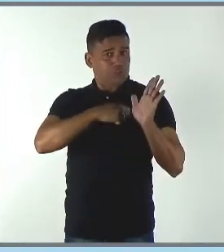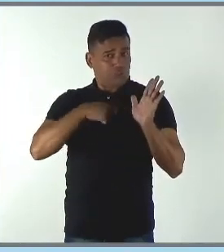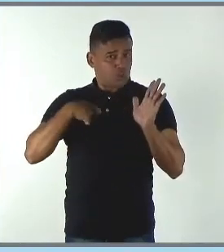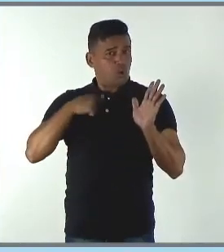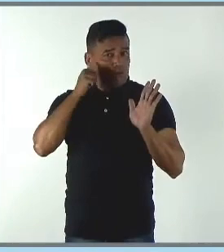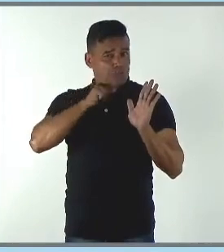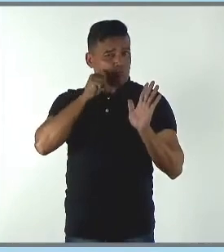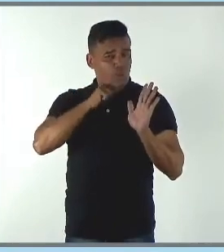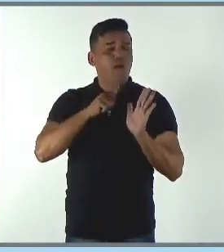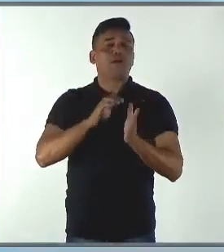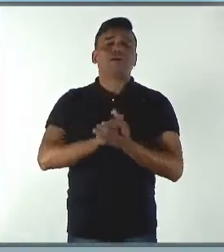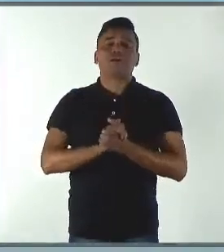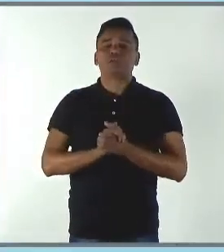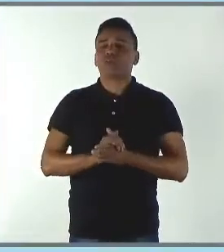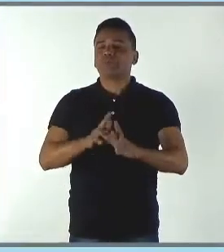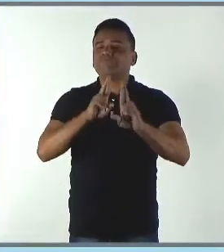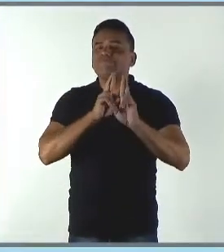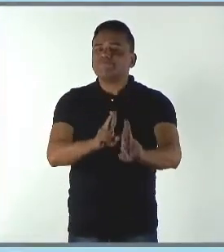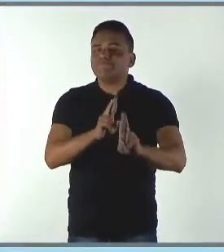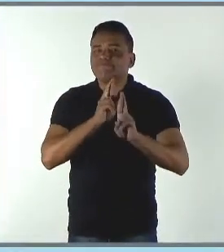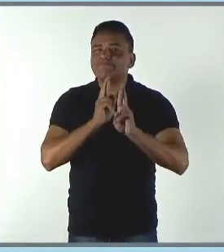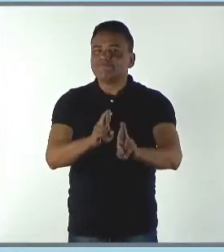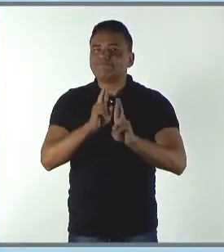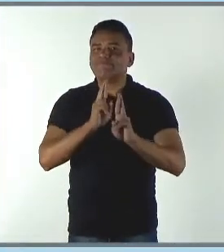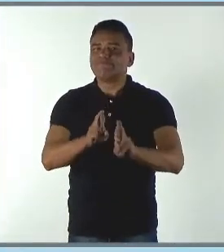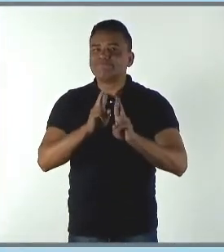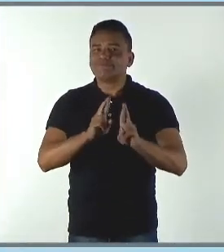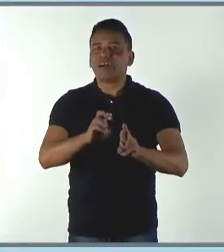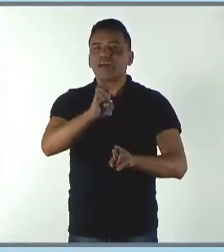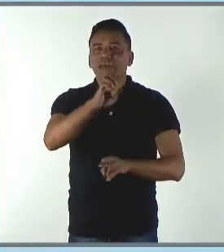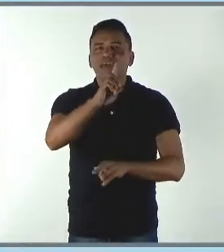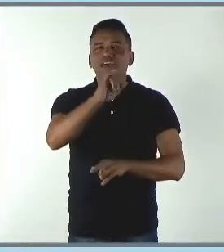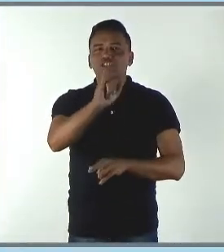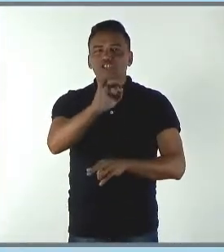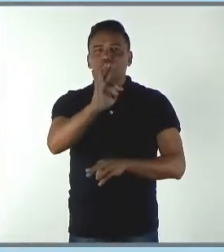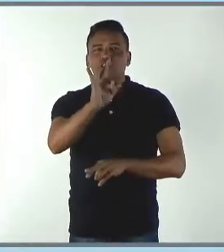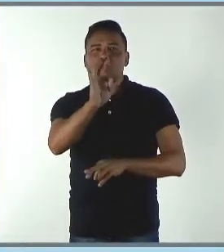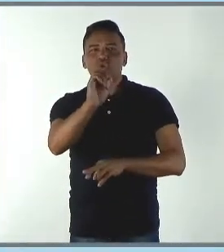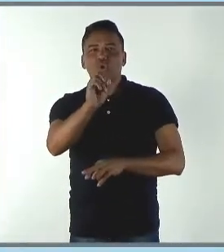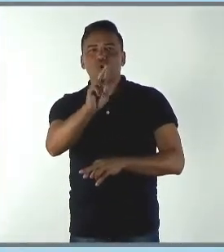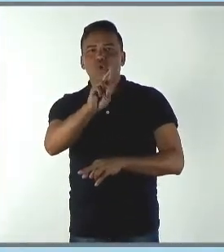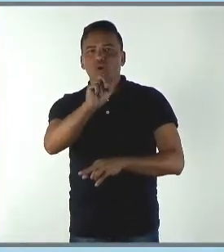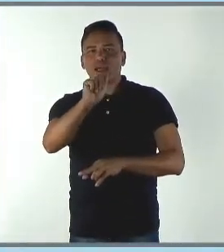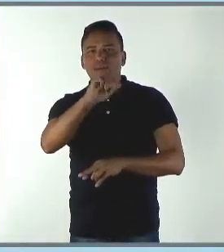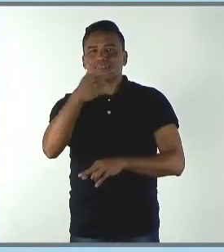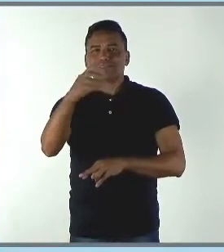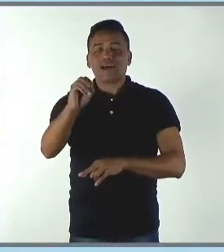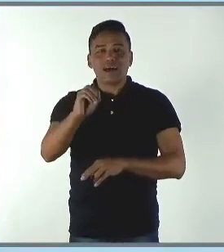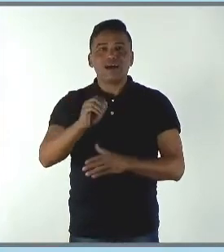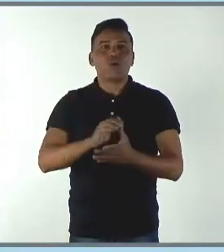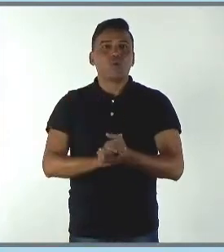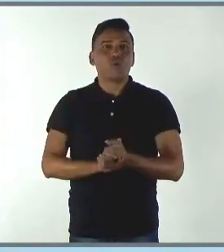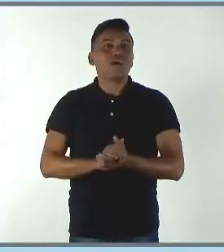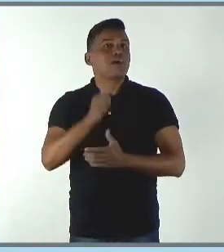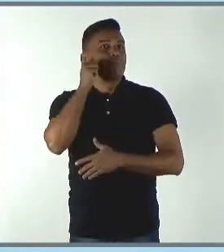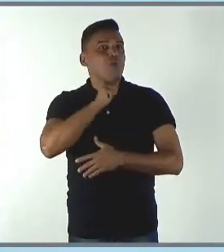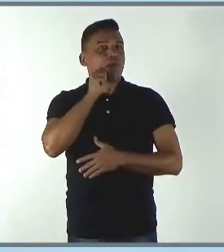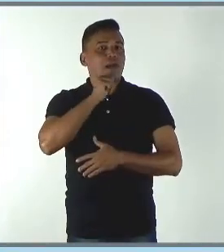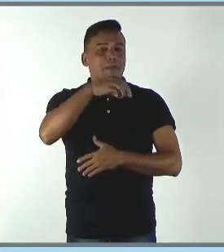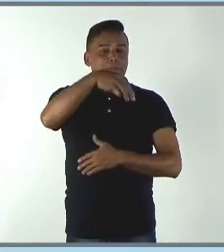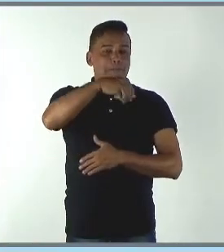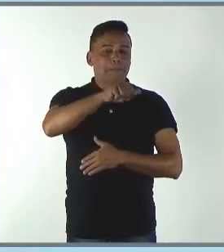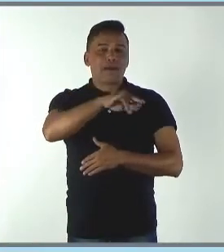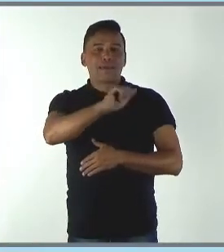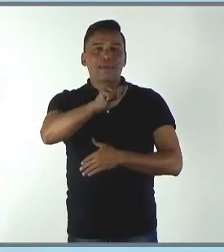fico sempre torcendo pela editoração e, particularmente, pela Maria Mazzarello, que me